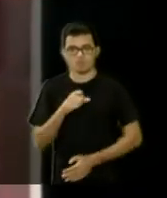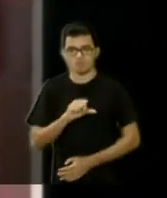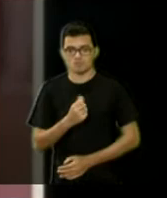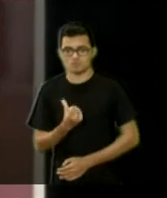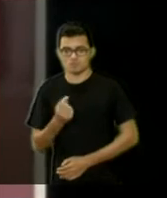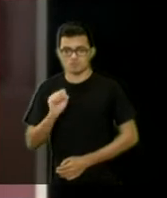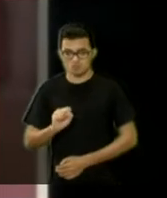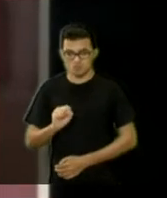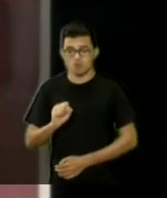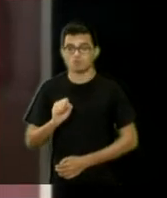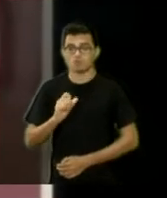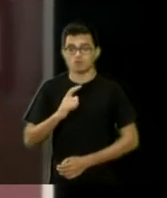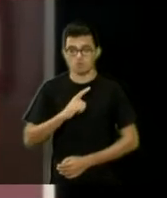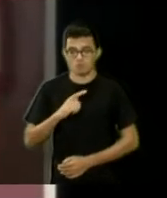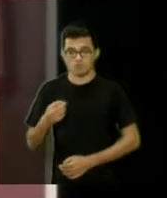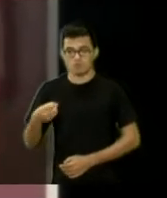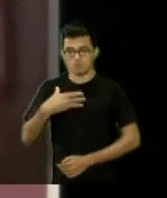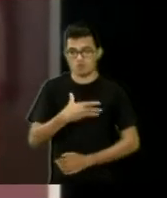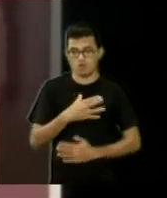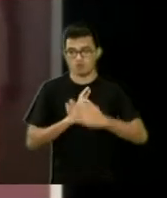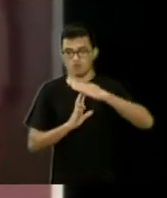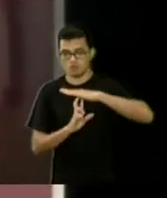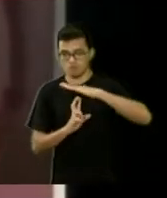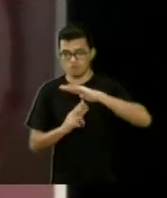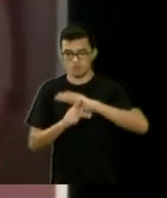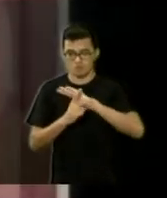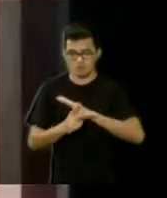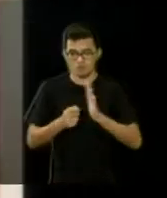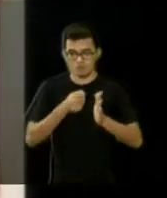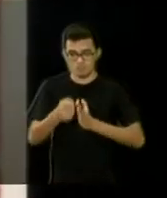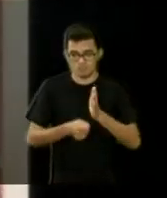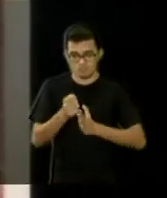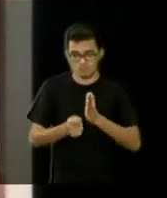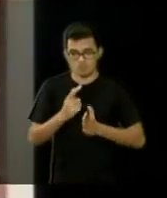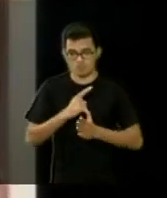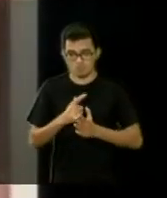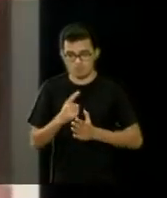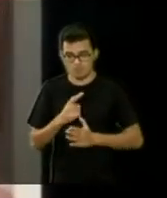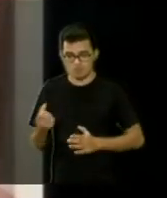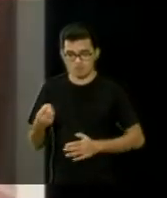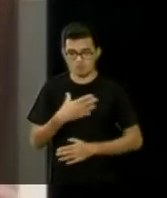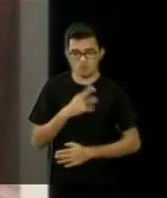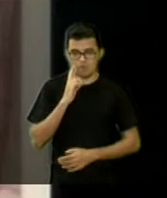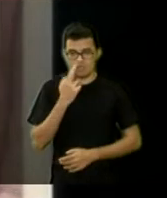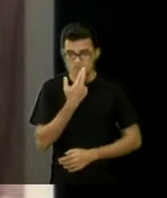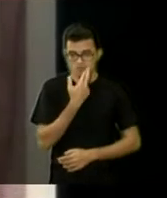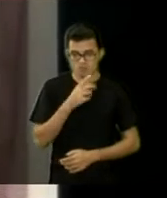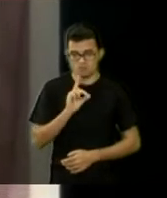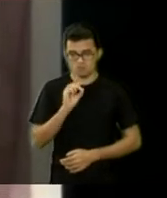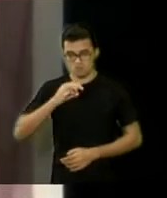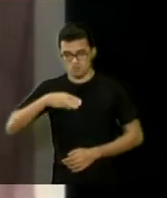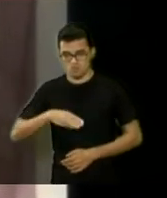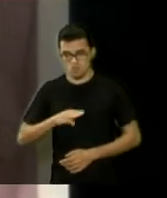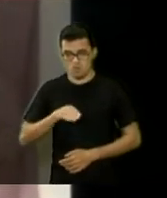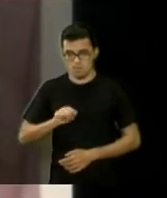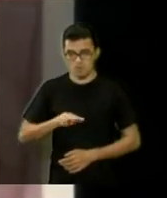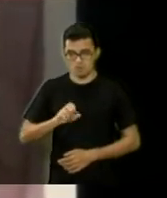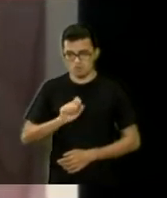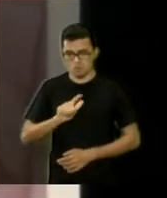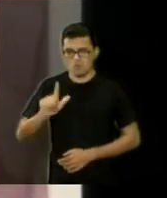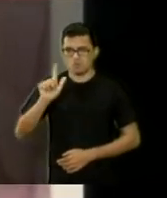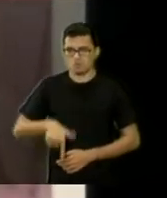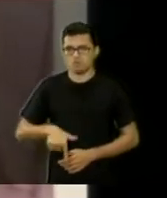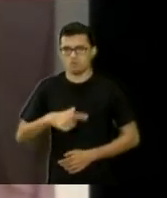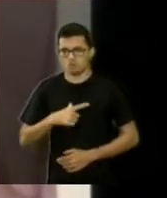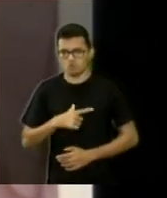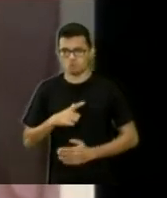1968, quando, na nova rodoviária de Araraquara, surgiu o restaurante Dom Manuel, o empreendimento de maior sucesso da